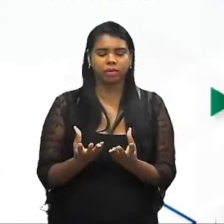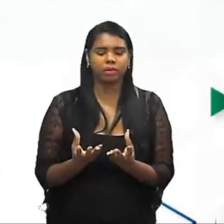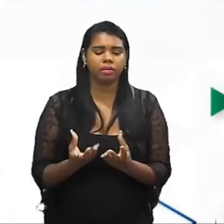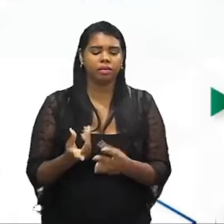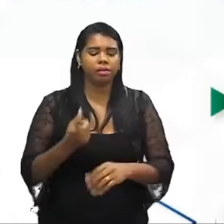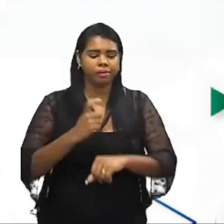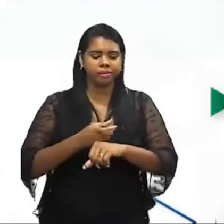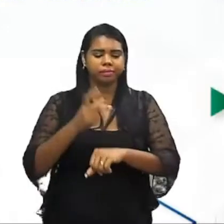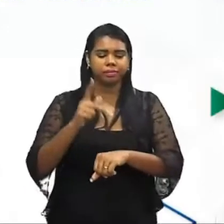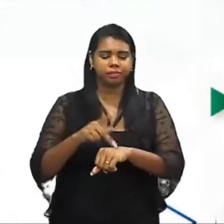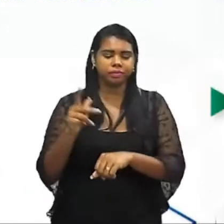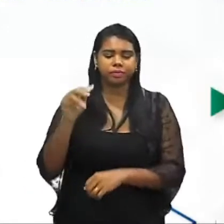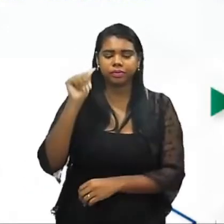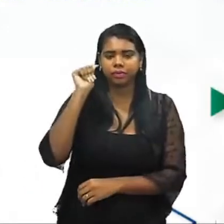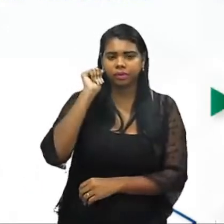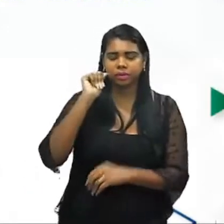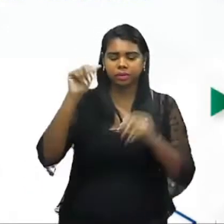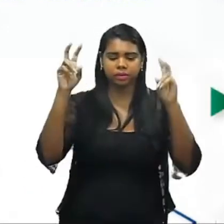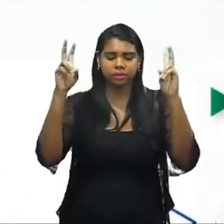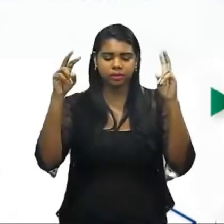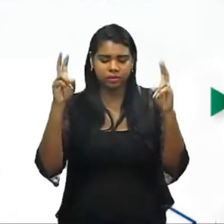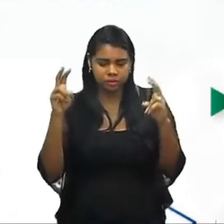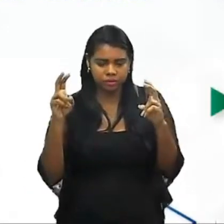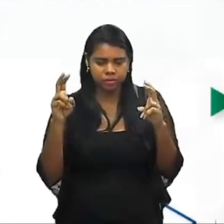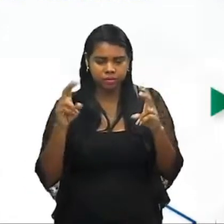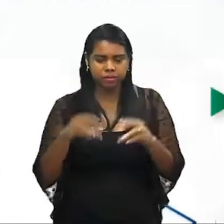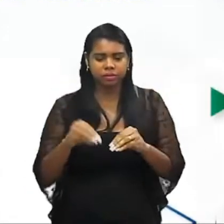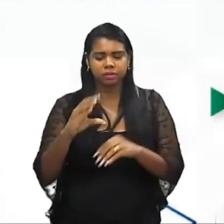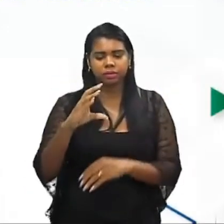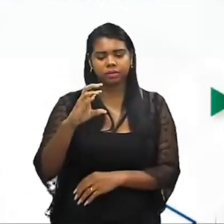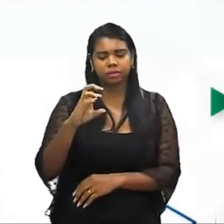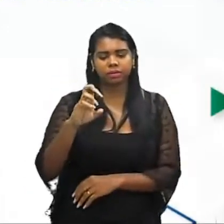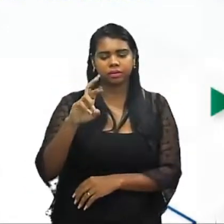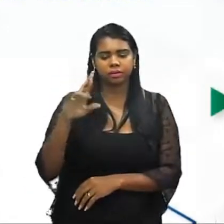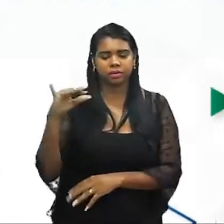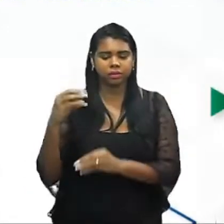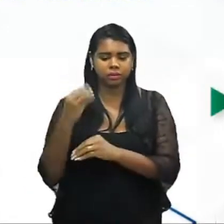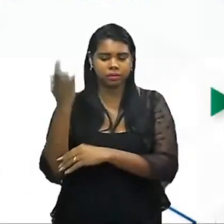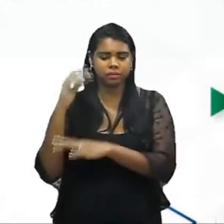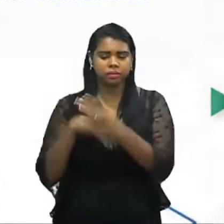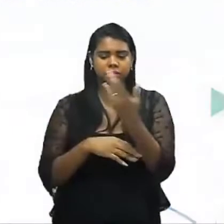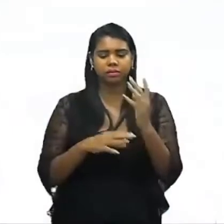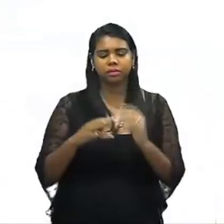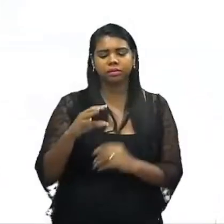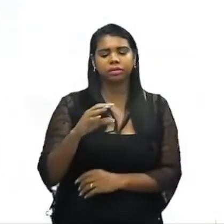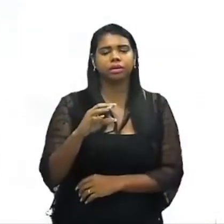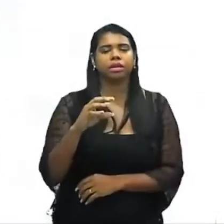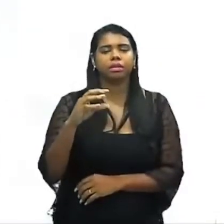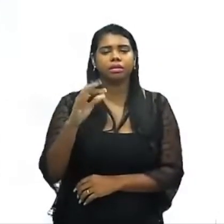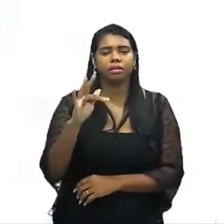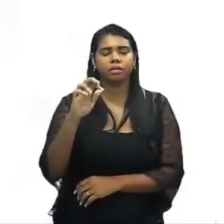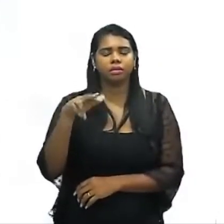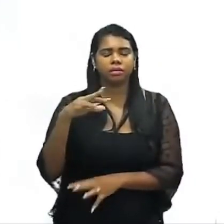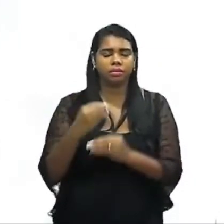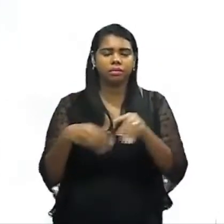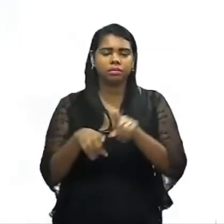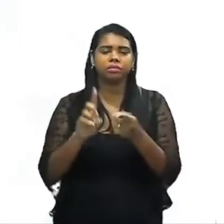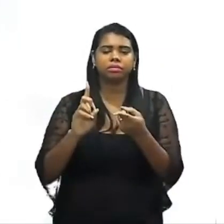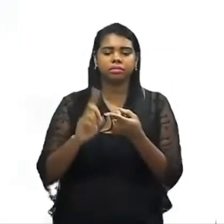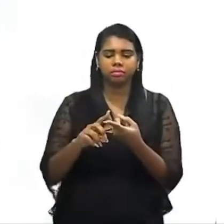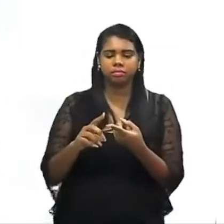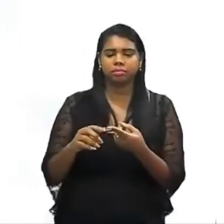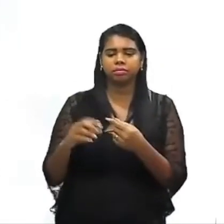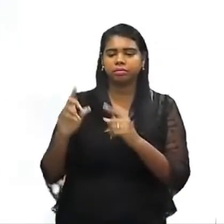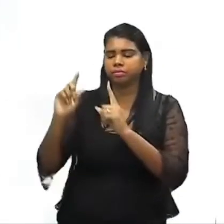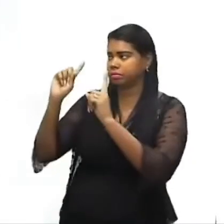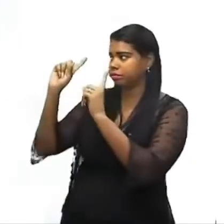né, com a temática feminina, e cerâmicas retratando a fauna e a flora. Então, veja como esse artista,